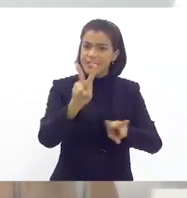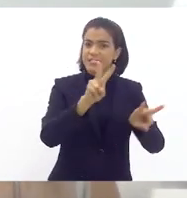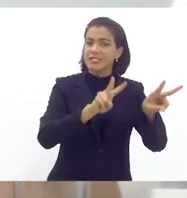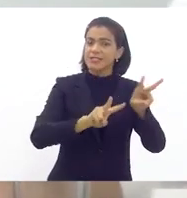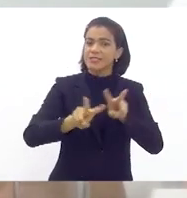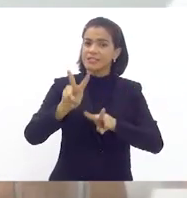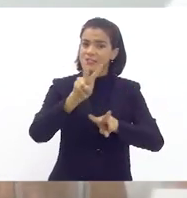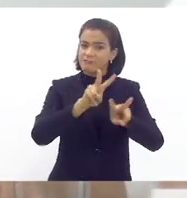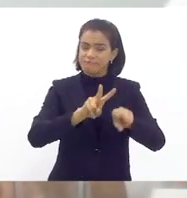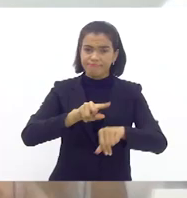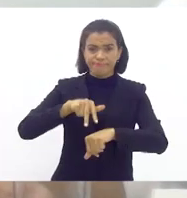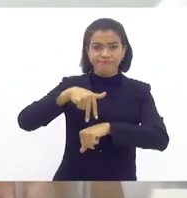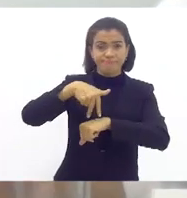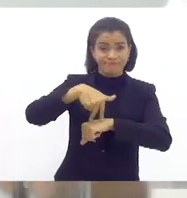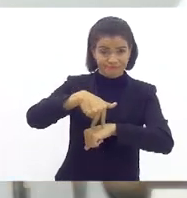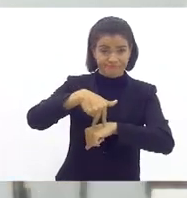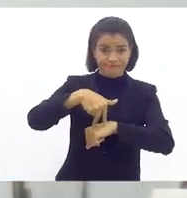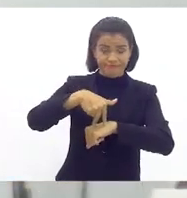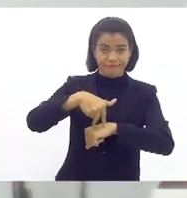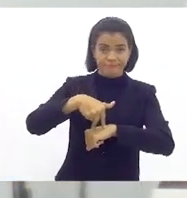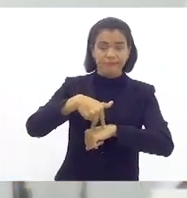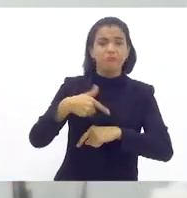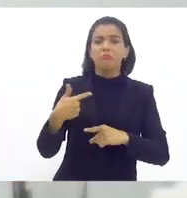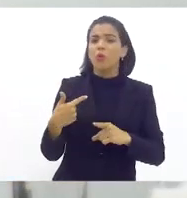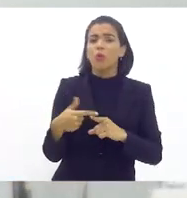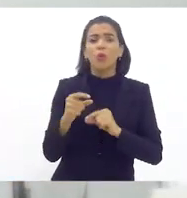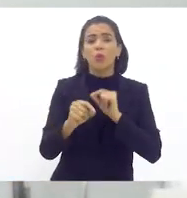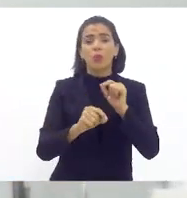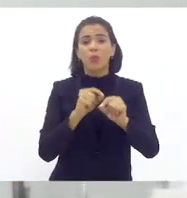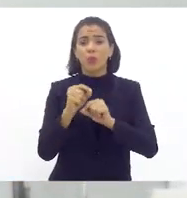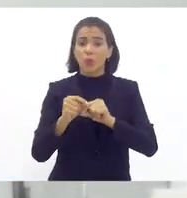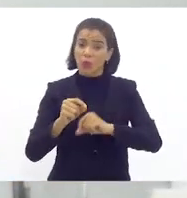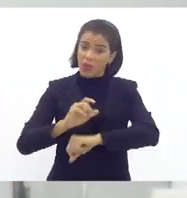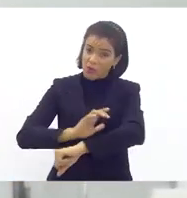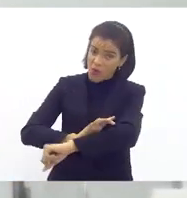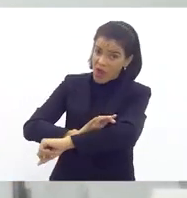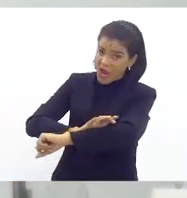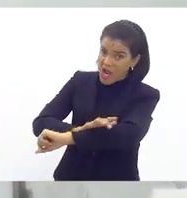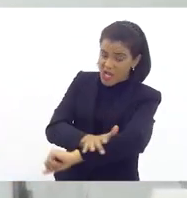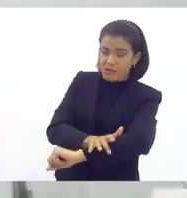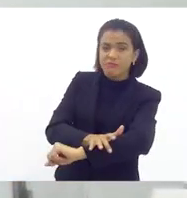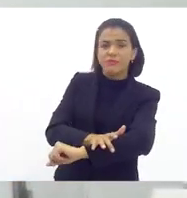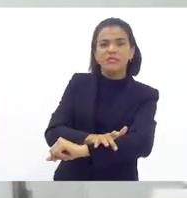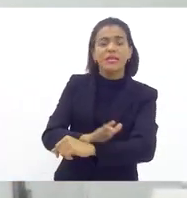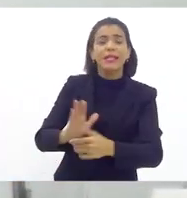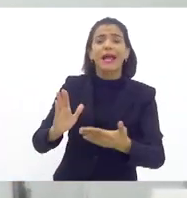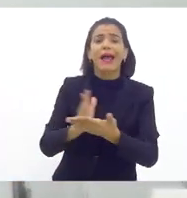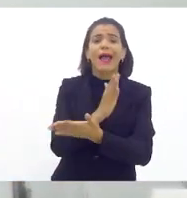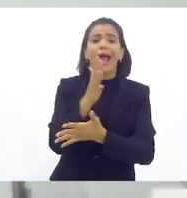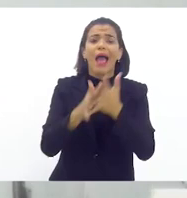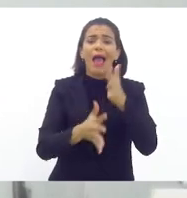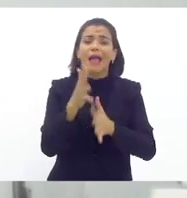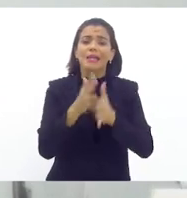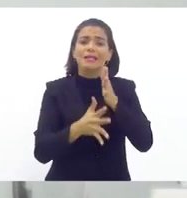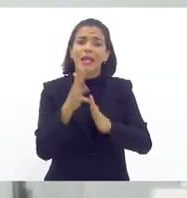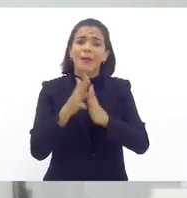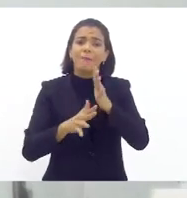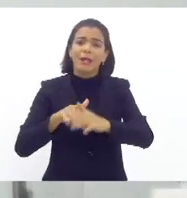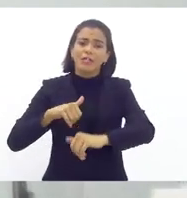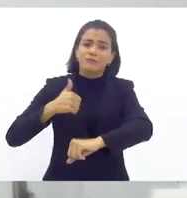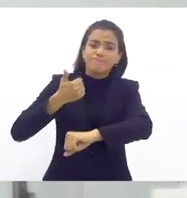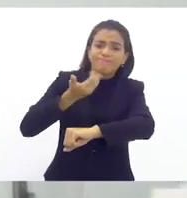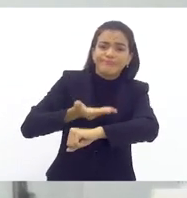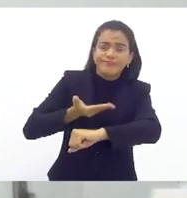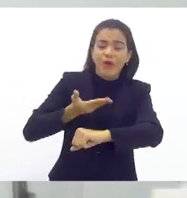fazê-las reconhecer. O que acontece? O racismo, ele impede as pessoas de reconhecerem o seu